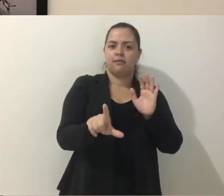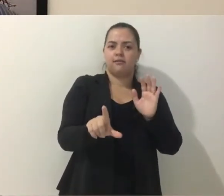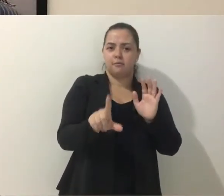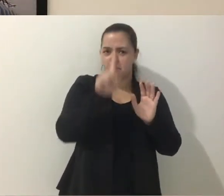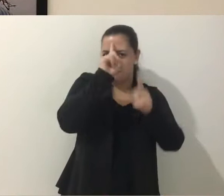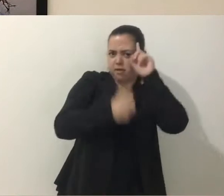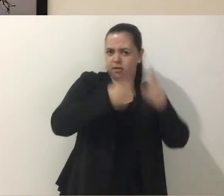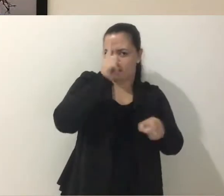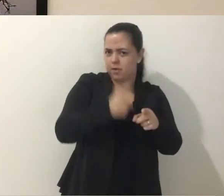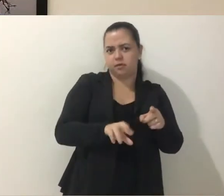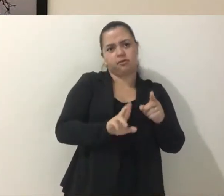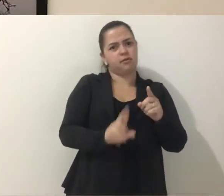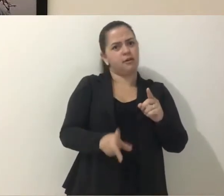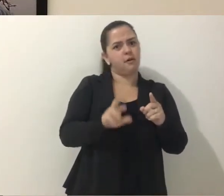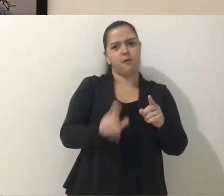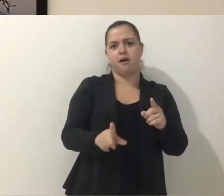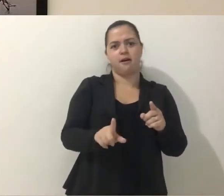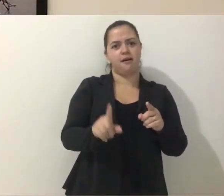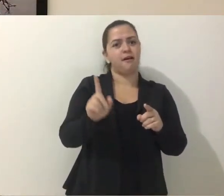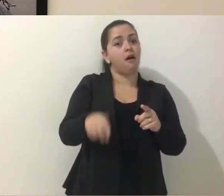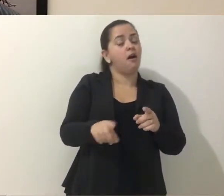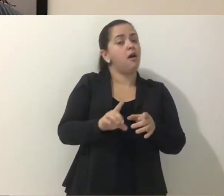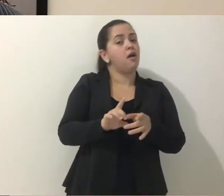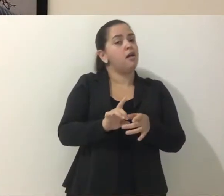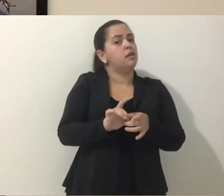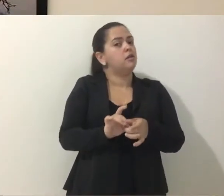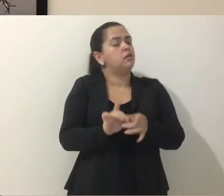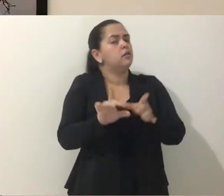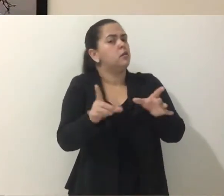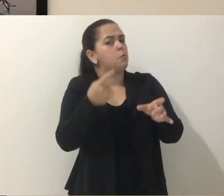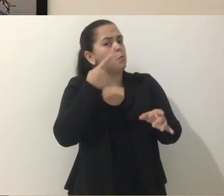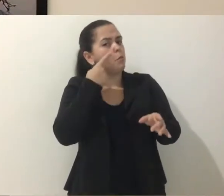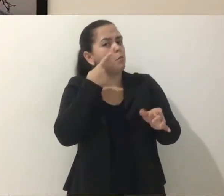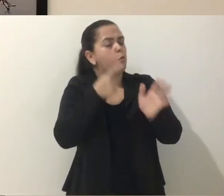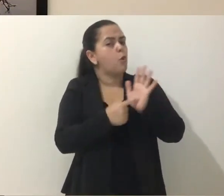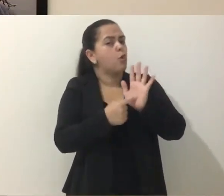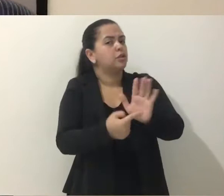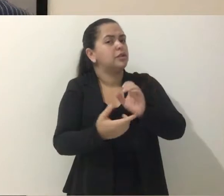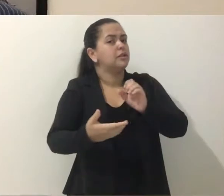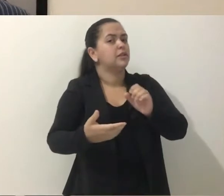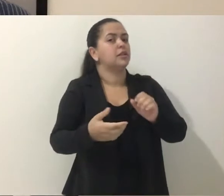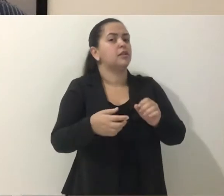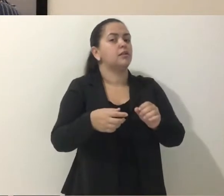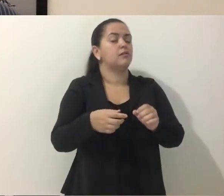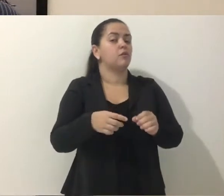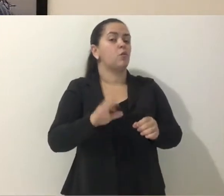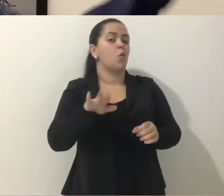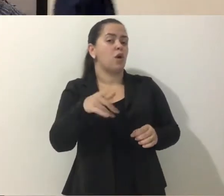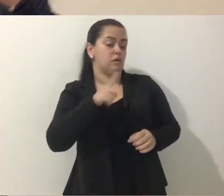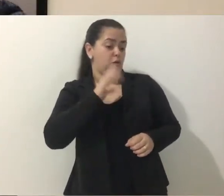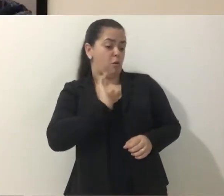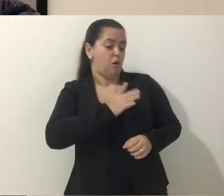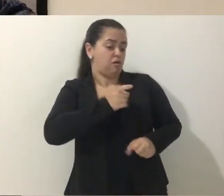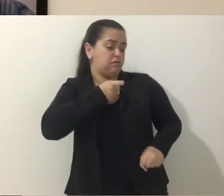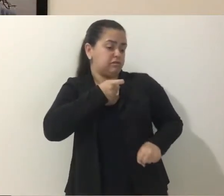não. Ali é uma concessão e essa concessão, ela está fundamentada na dureza dos vossos corações. Ele